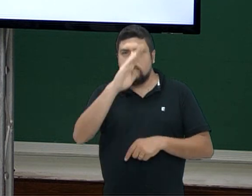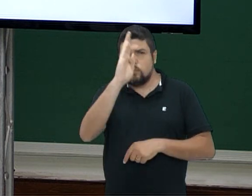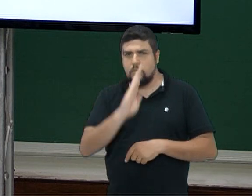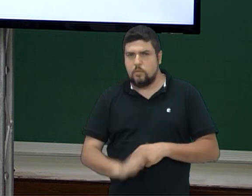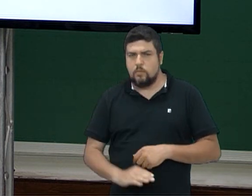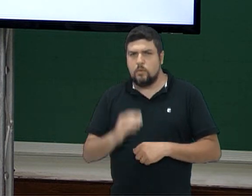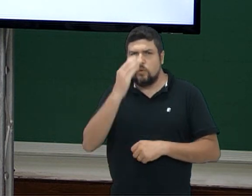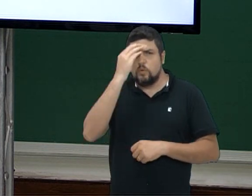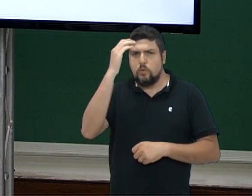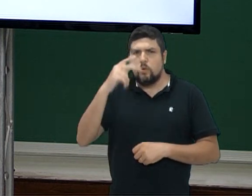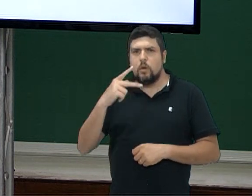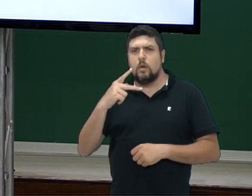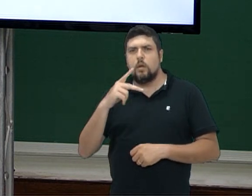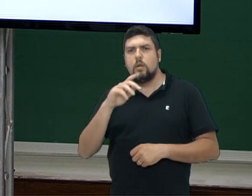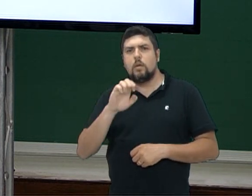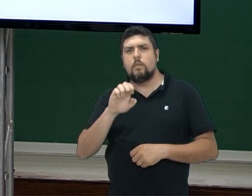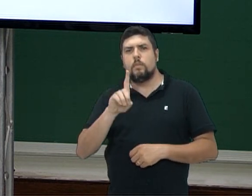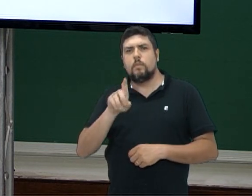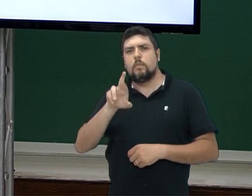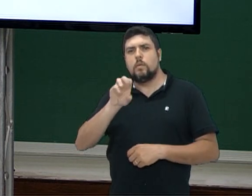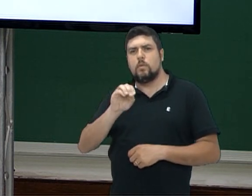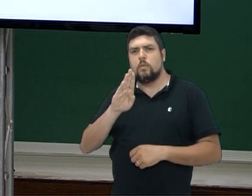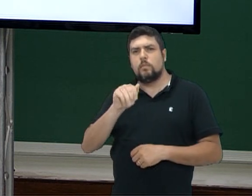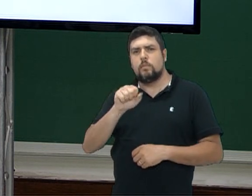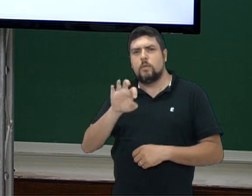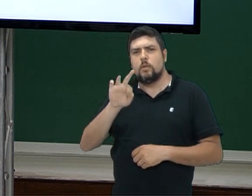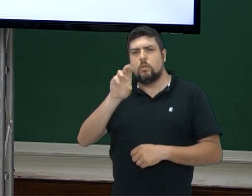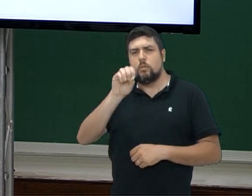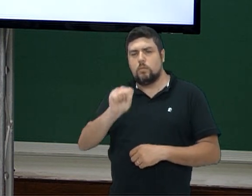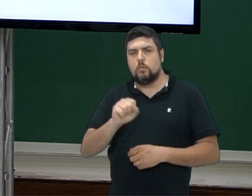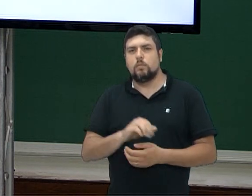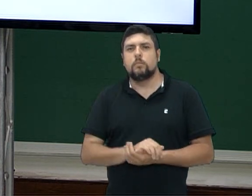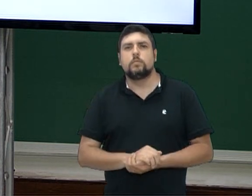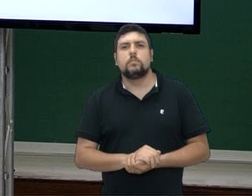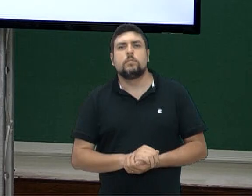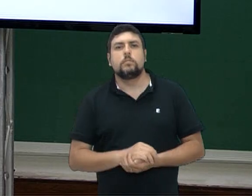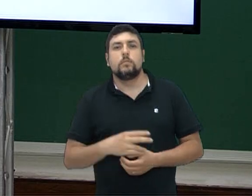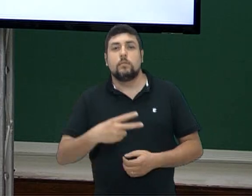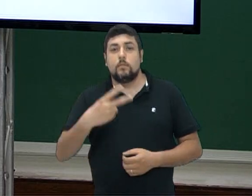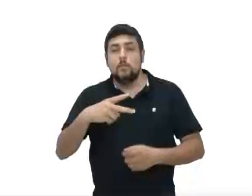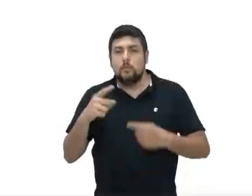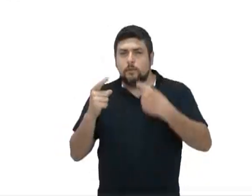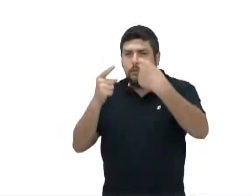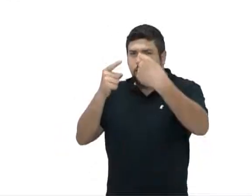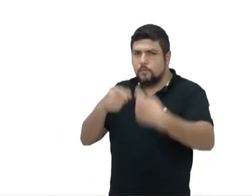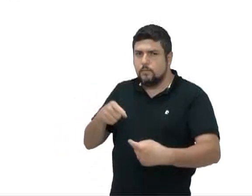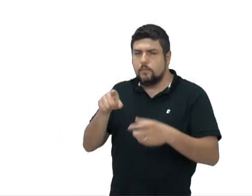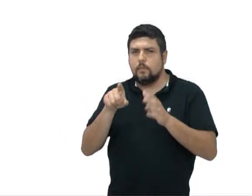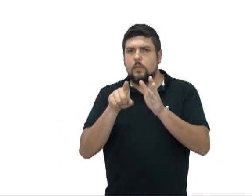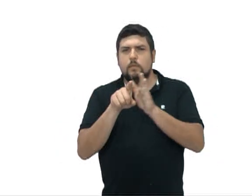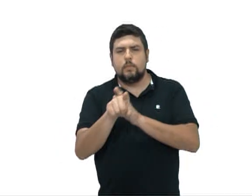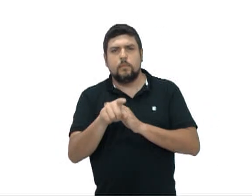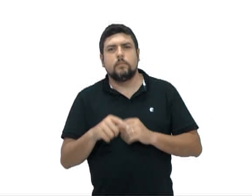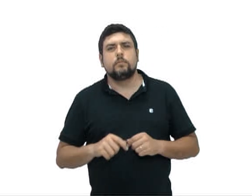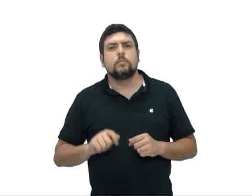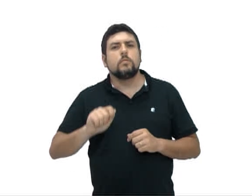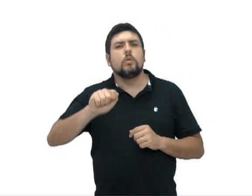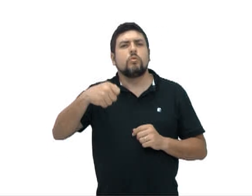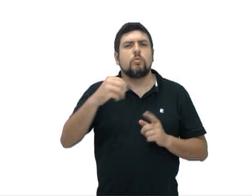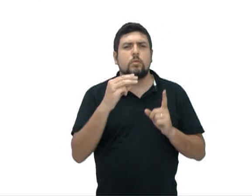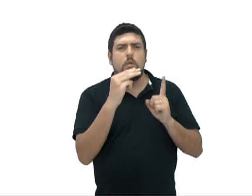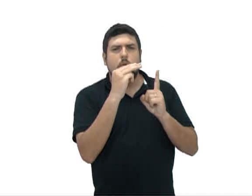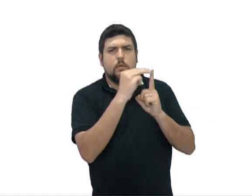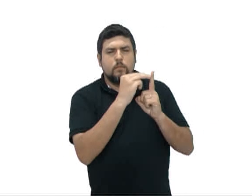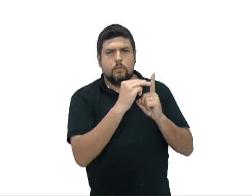representante nas Olimpíadas, representante brasileiro. Vamos para o nosso segundo quiz. A pergunta é a seguinte: sobre as modalidades do